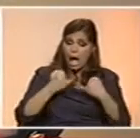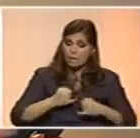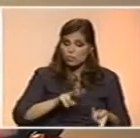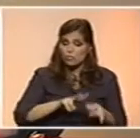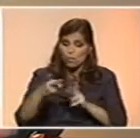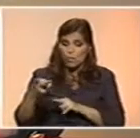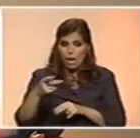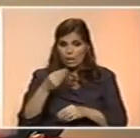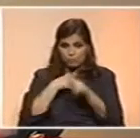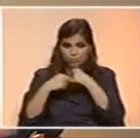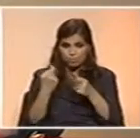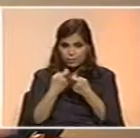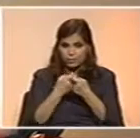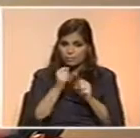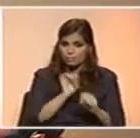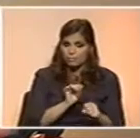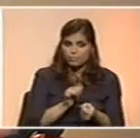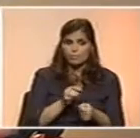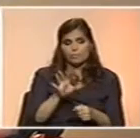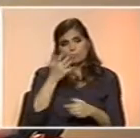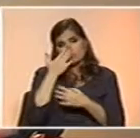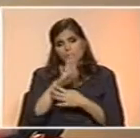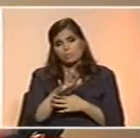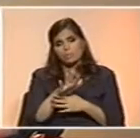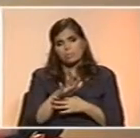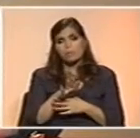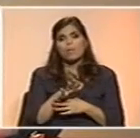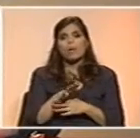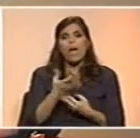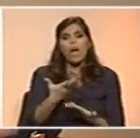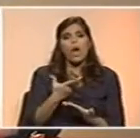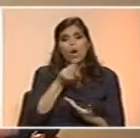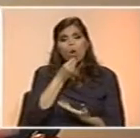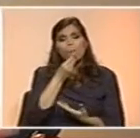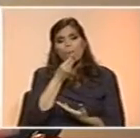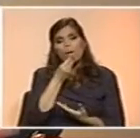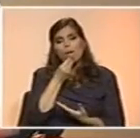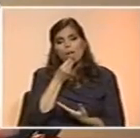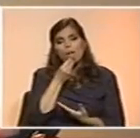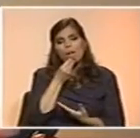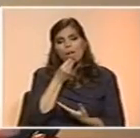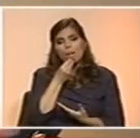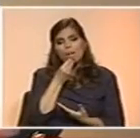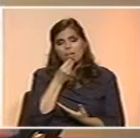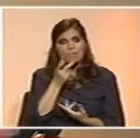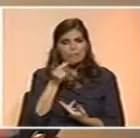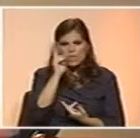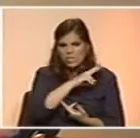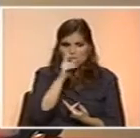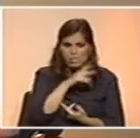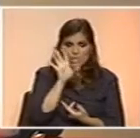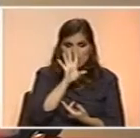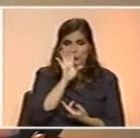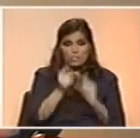mudança destas, de deixar de comer, não a dieta mediterrânica, mas aquele exagero que nós temos no dia-a-dia, muitas vezes em